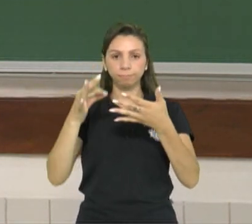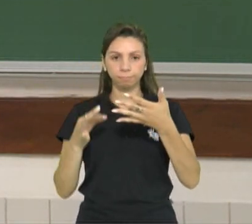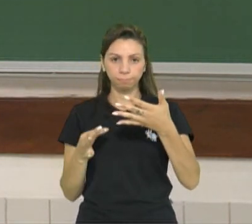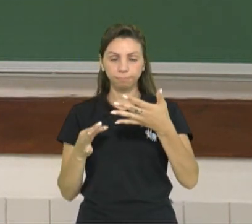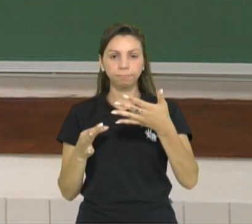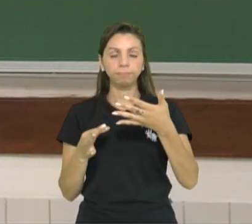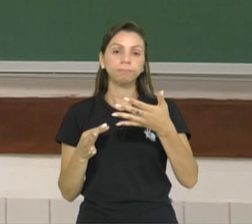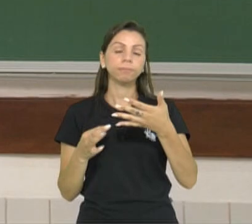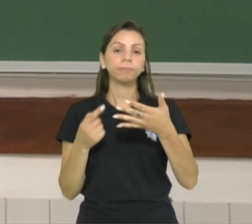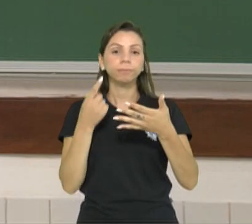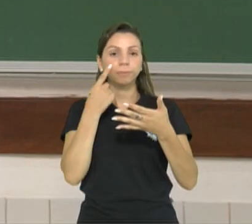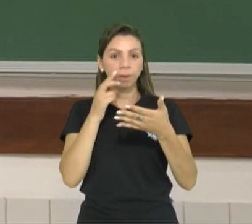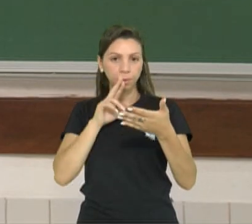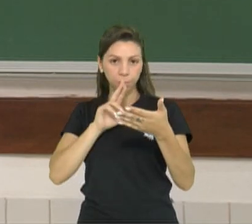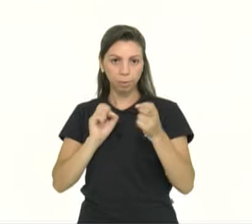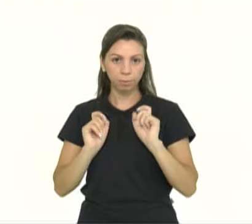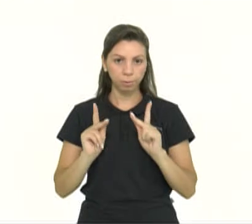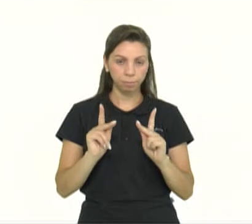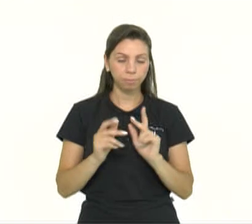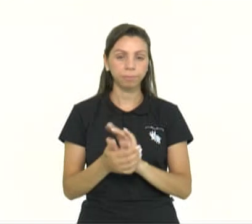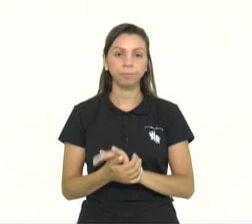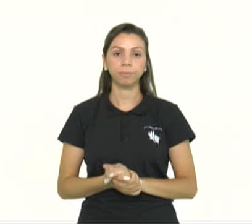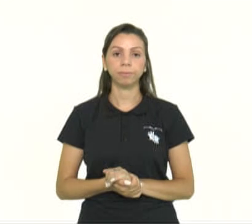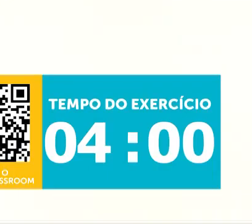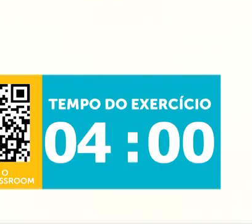para verificar o resultado.